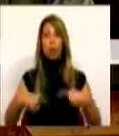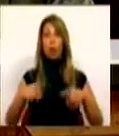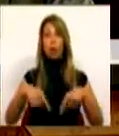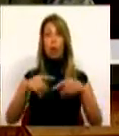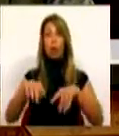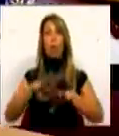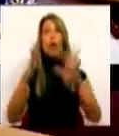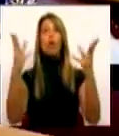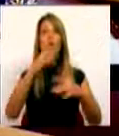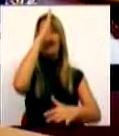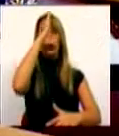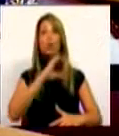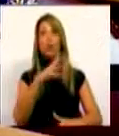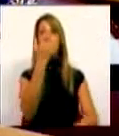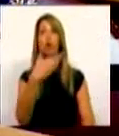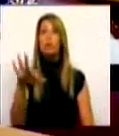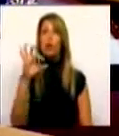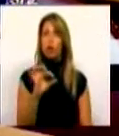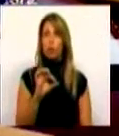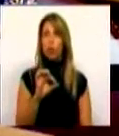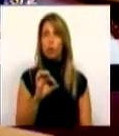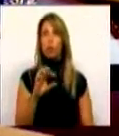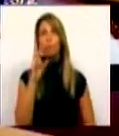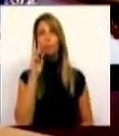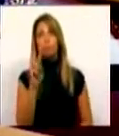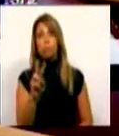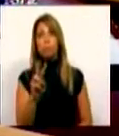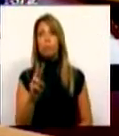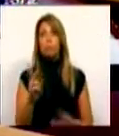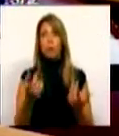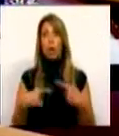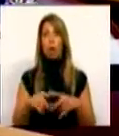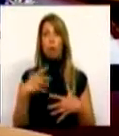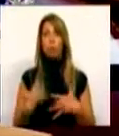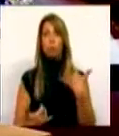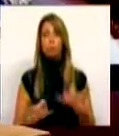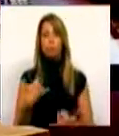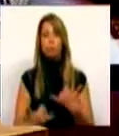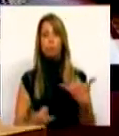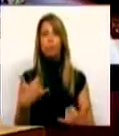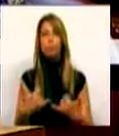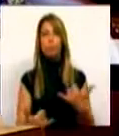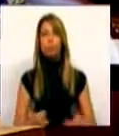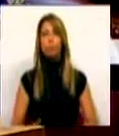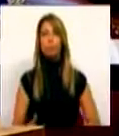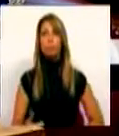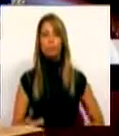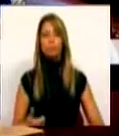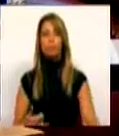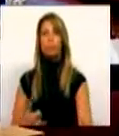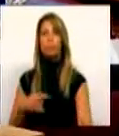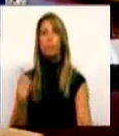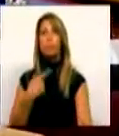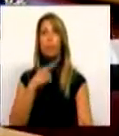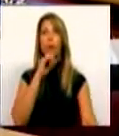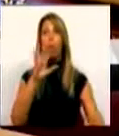de Estado para 2018. Assistimos ao longo das sucessivas audições àquilo que nós podemos chamar o